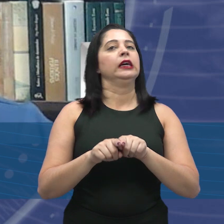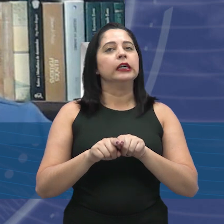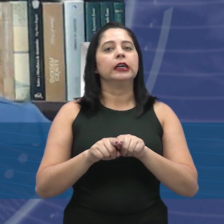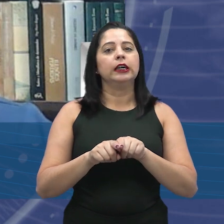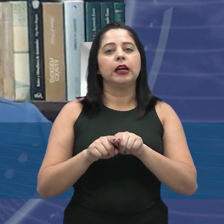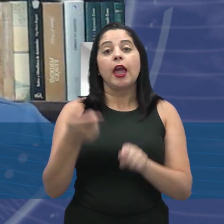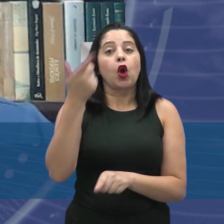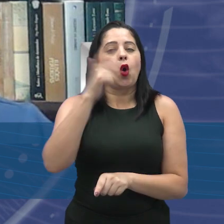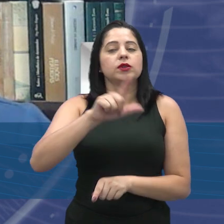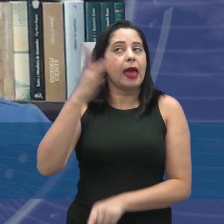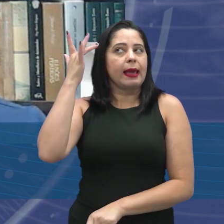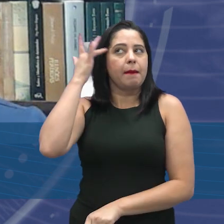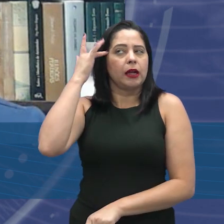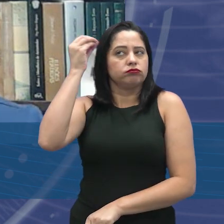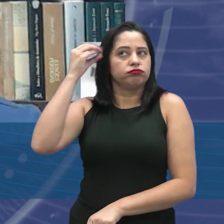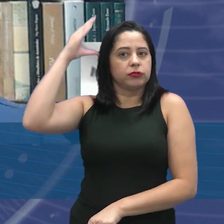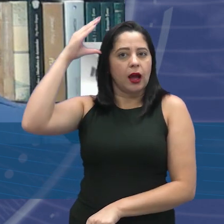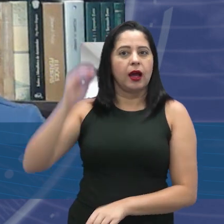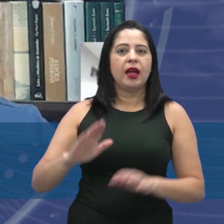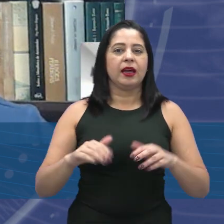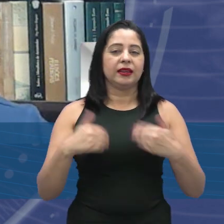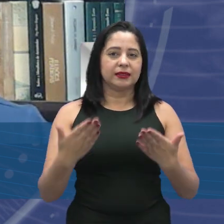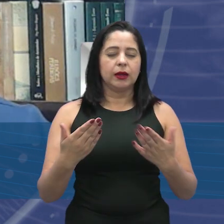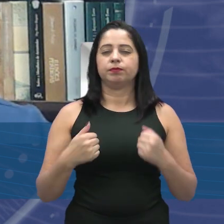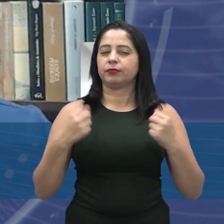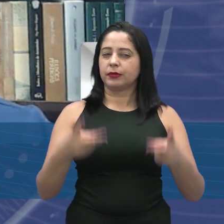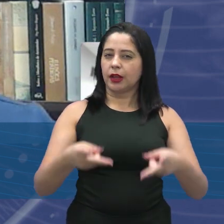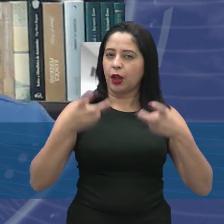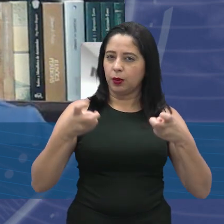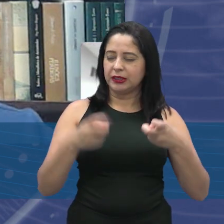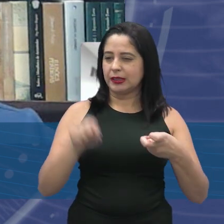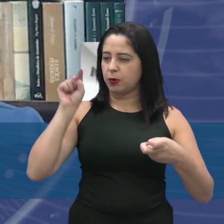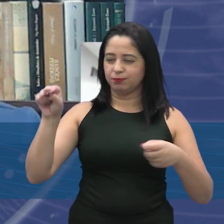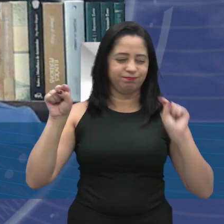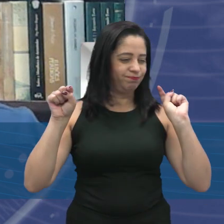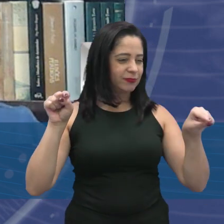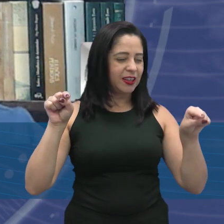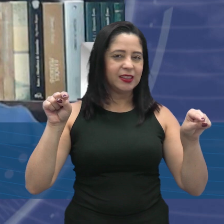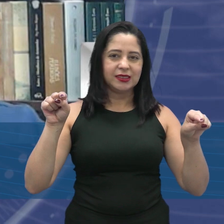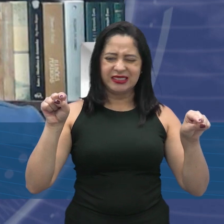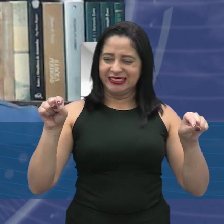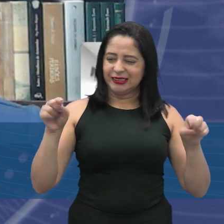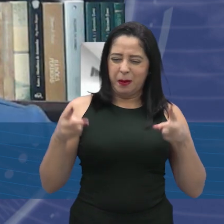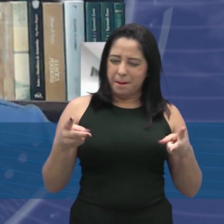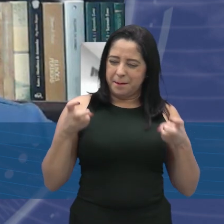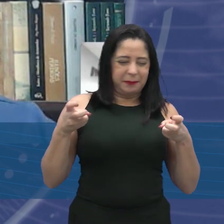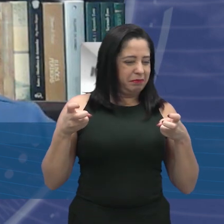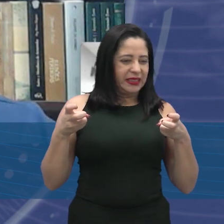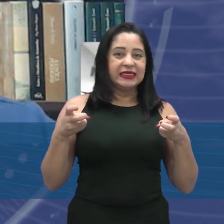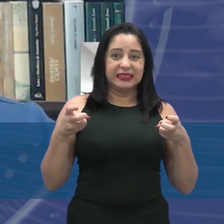sobrevivência. Então, quando a gente faz a soma dos dois elementos que você coloca, infelizmente a gente percebe